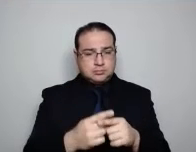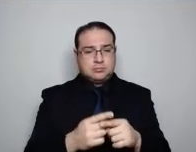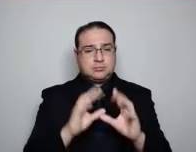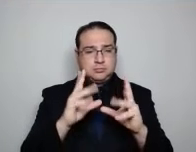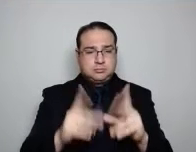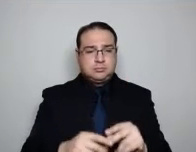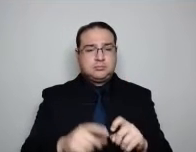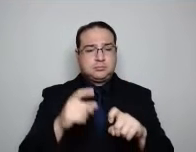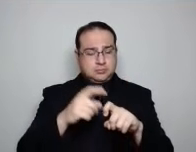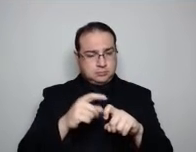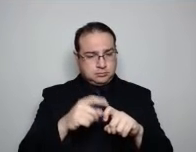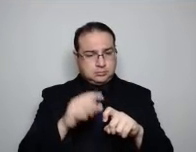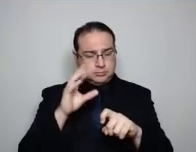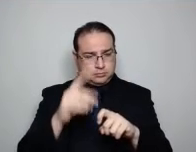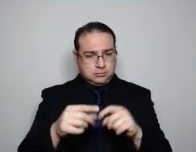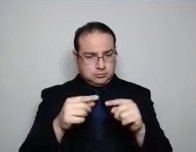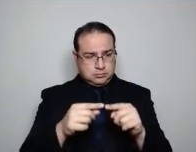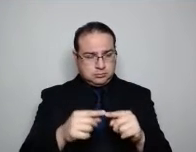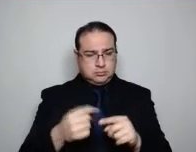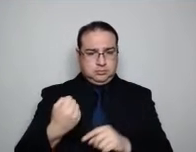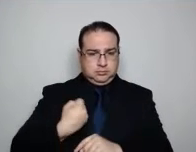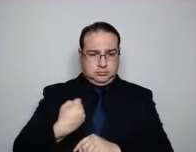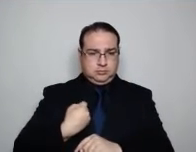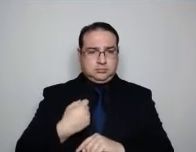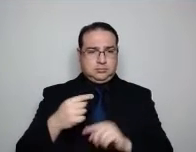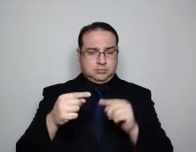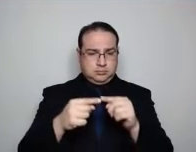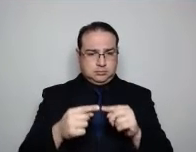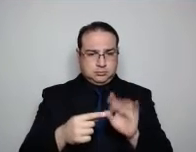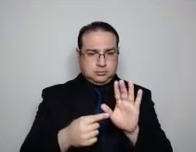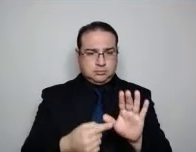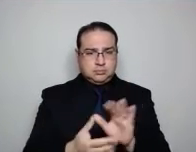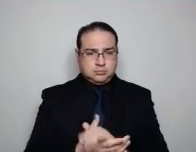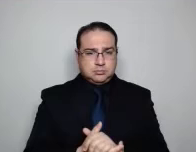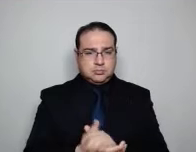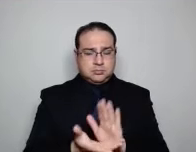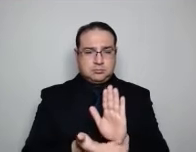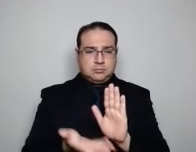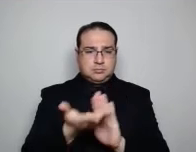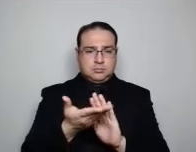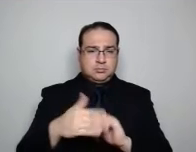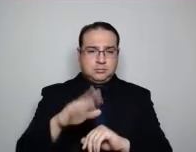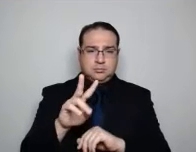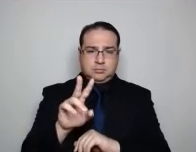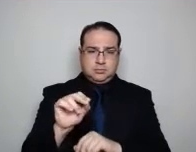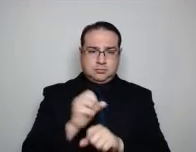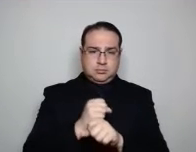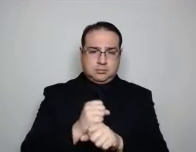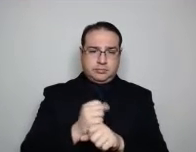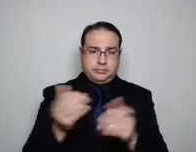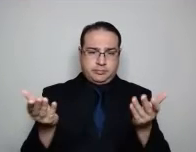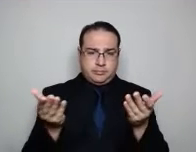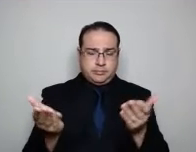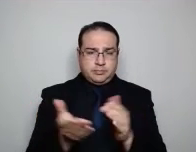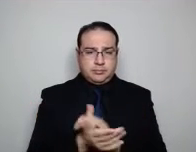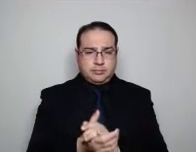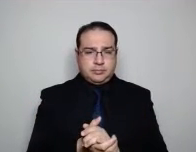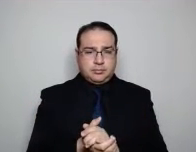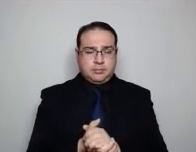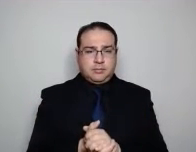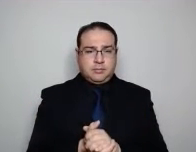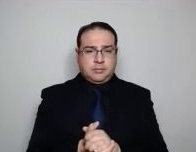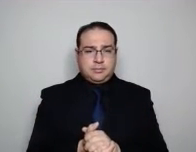medicamentos. O número de diagnósticos aumentou demais. De 20 anos para cá, era uma a